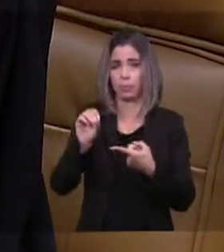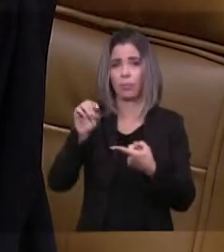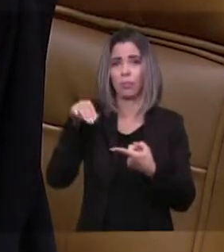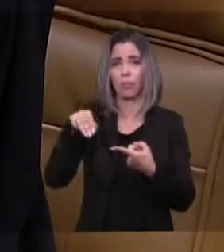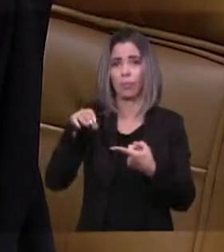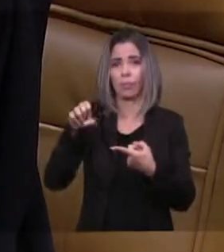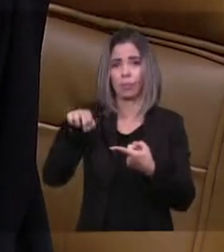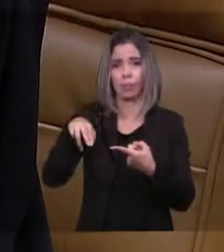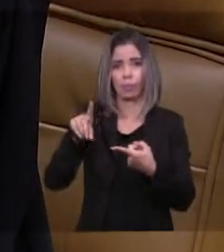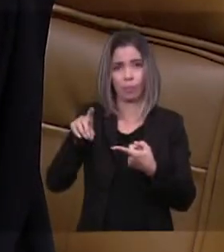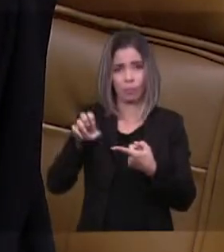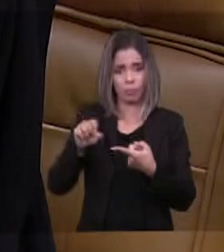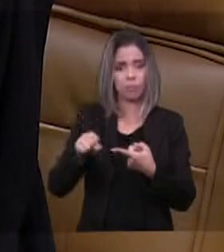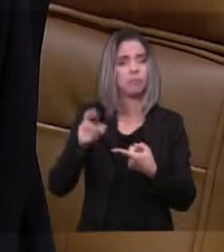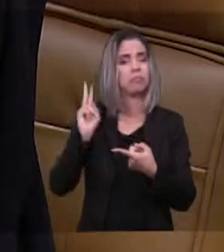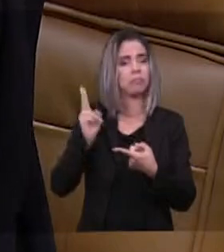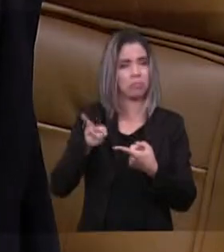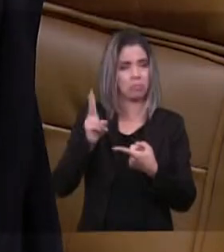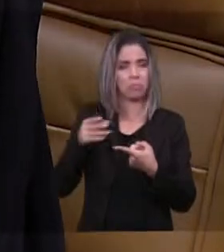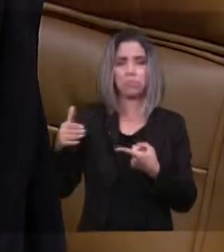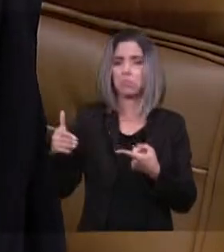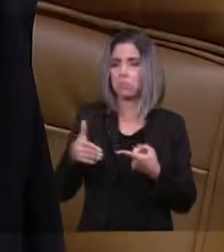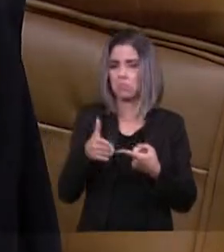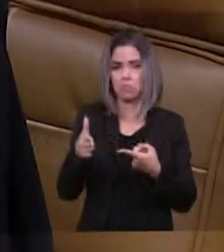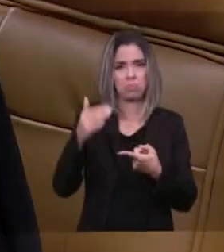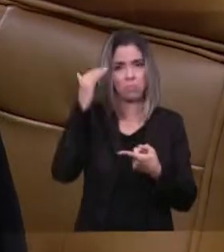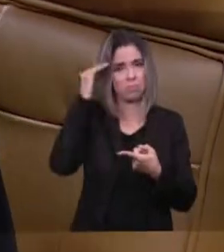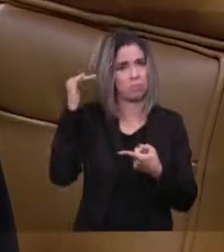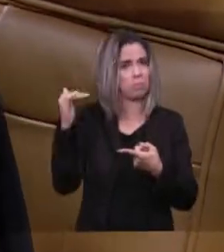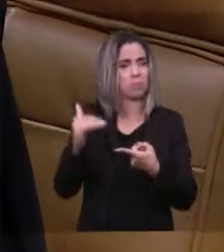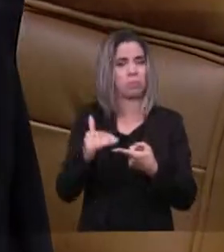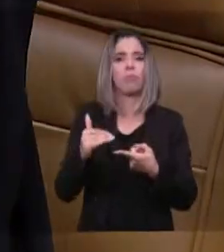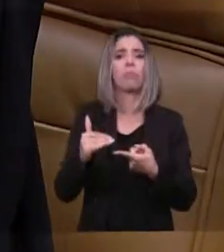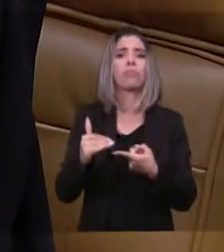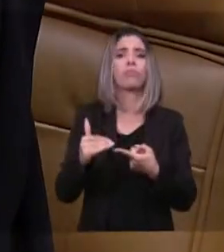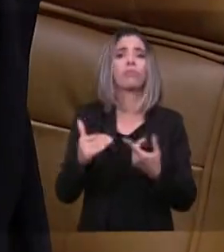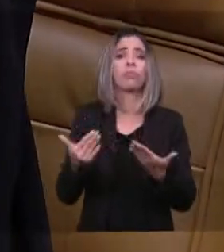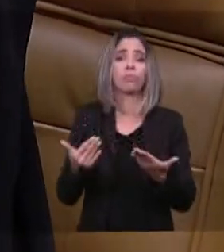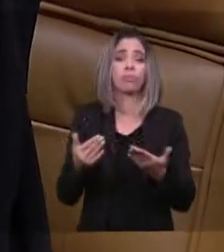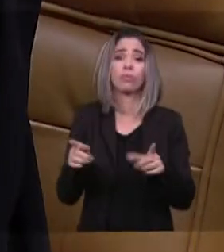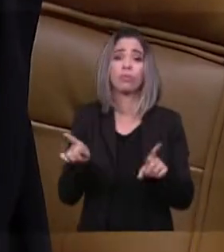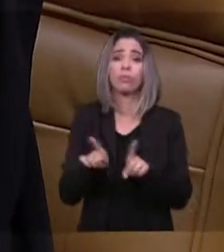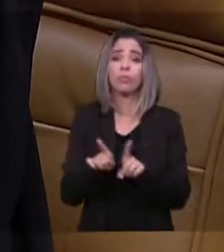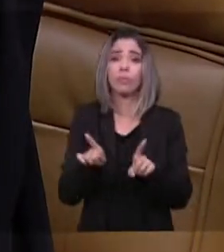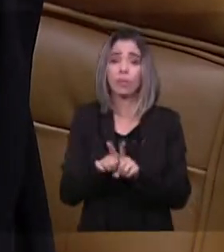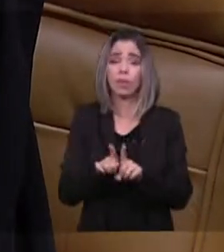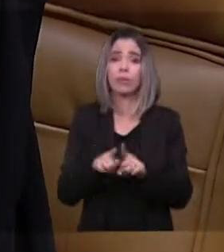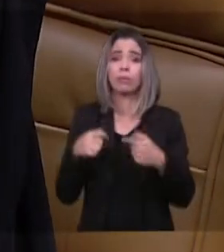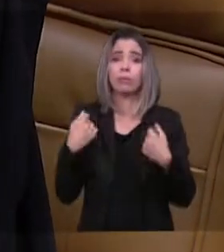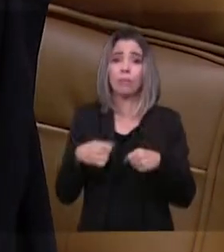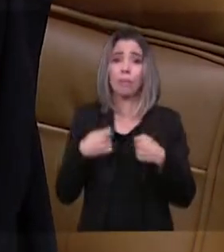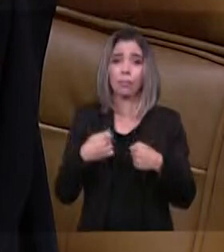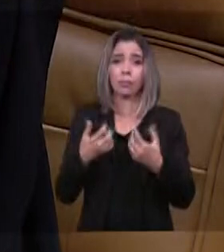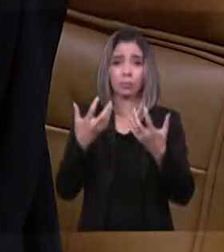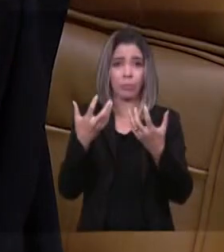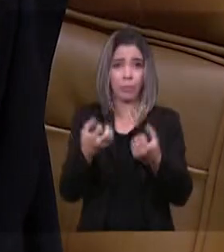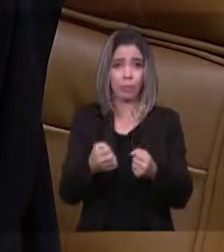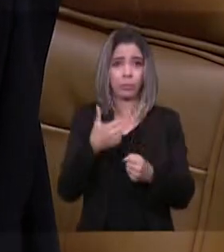nessa mesma direção, e prossigo, dizendo: diante desse quadro, temos que o Alvará Régio